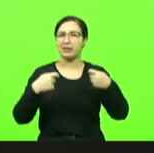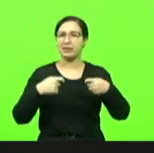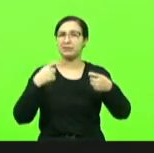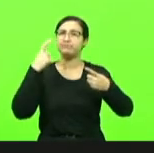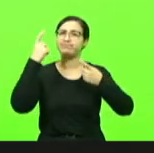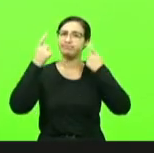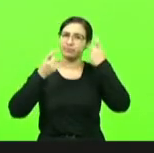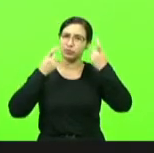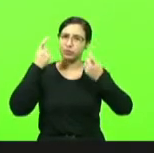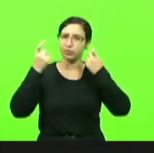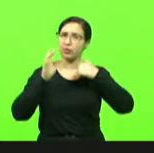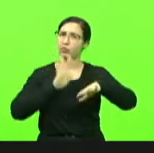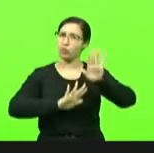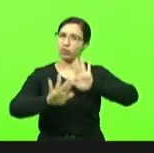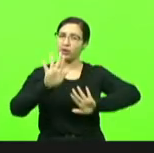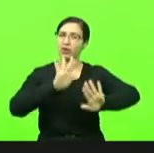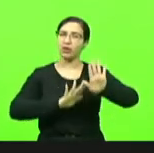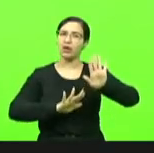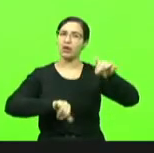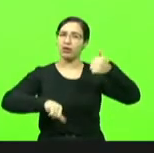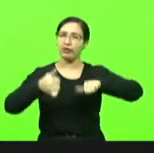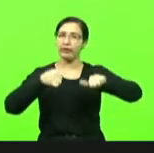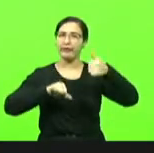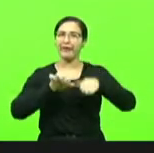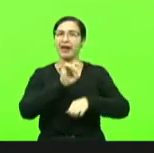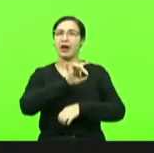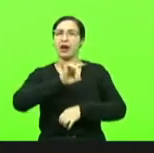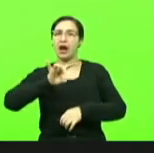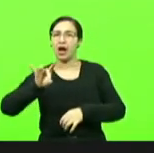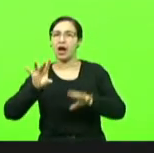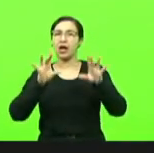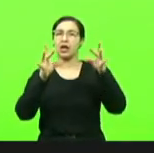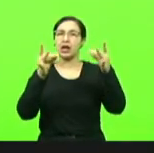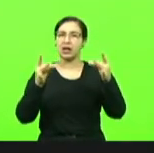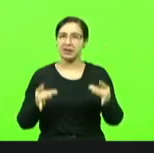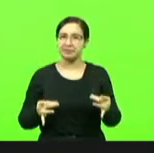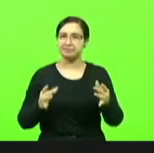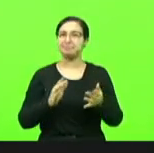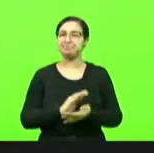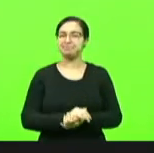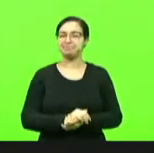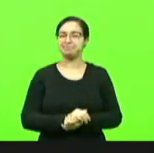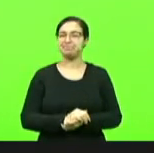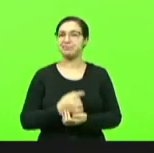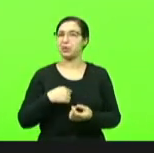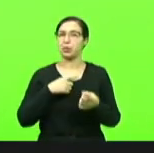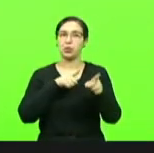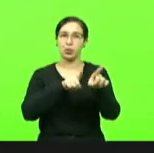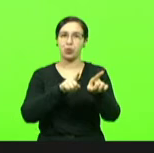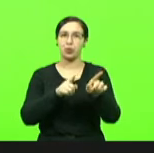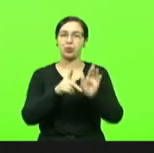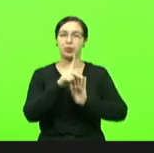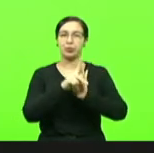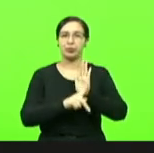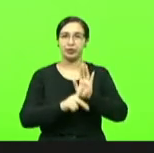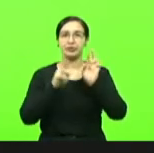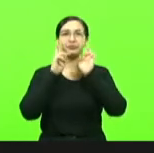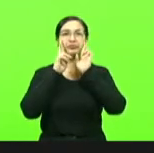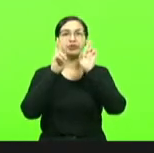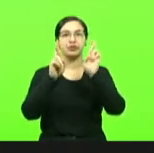preocupação, mas avaliar cada caso especificamente. Eu também quero me manifestar contrário ao projeto,